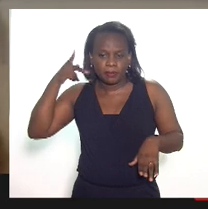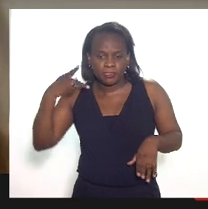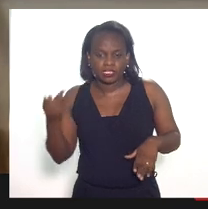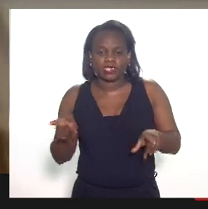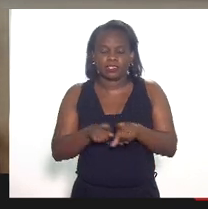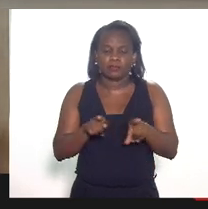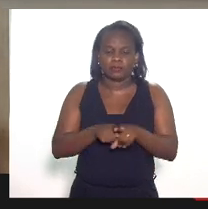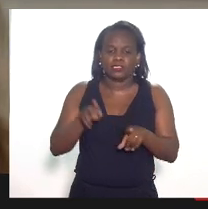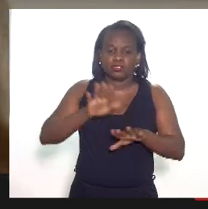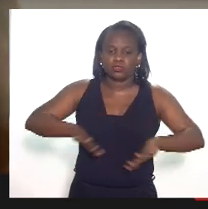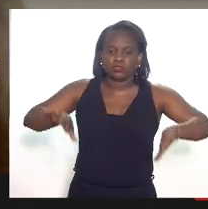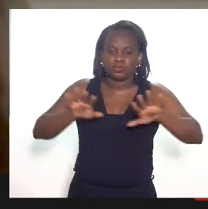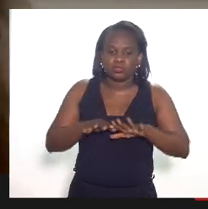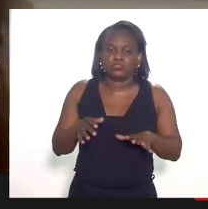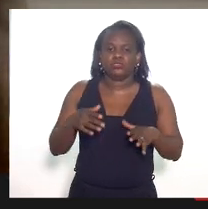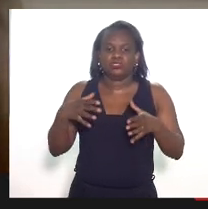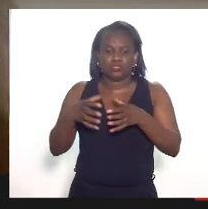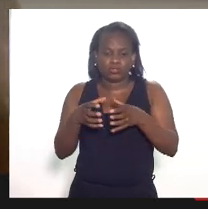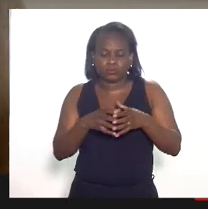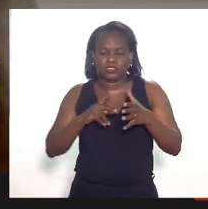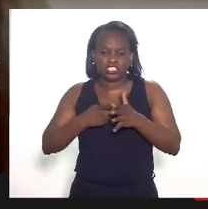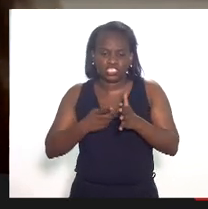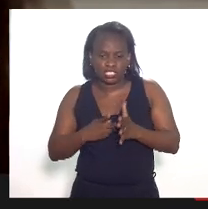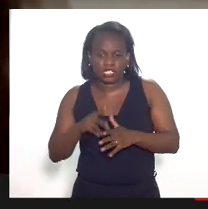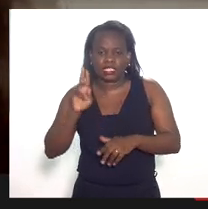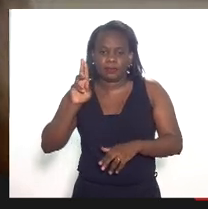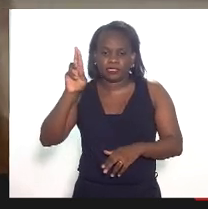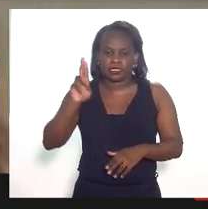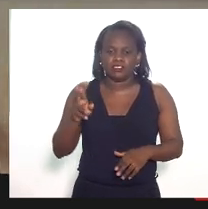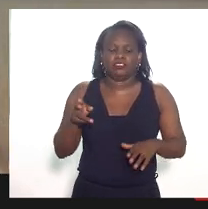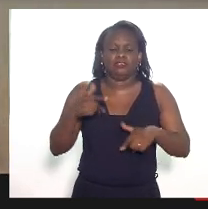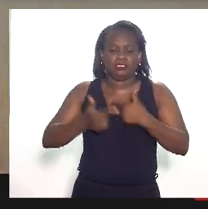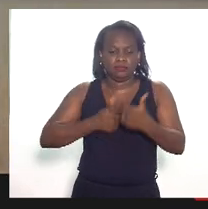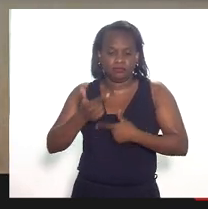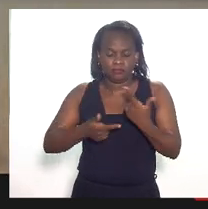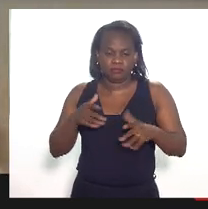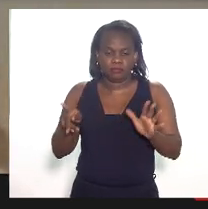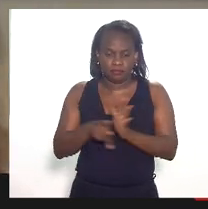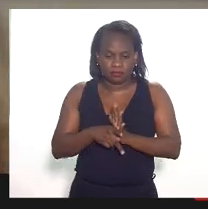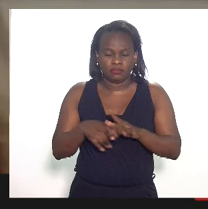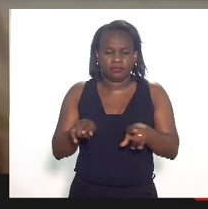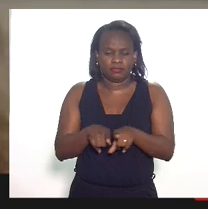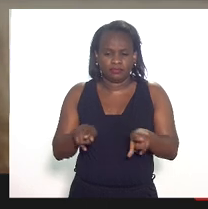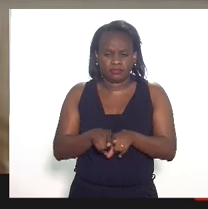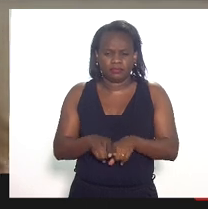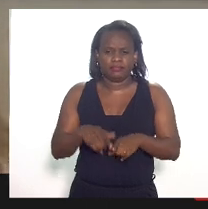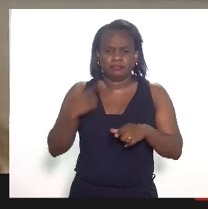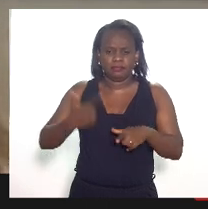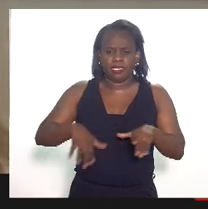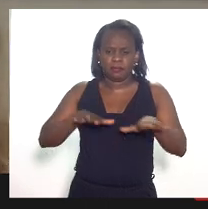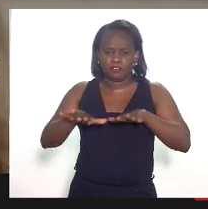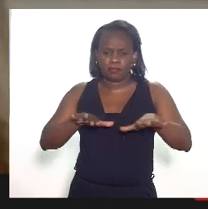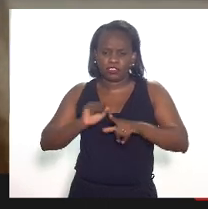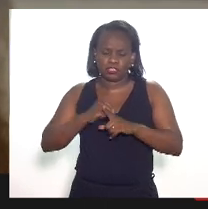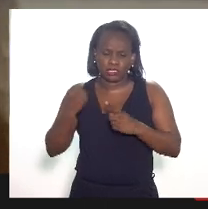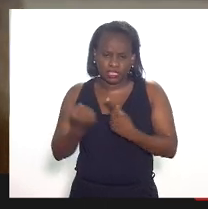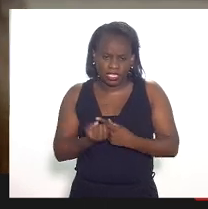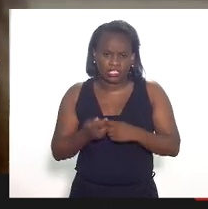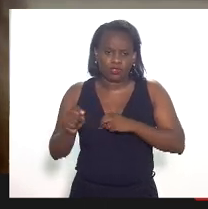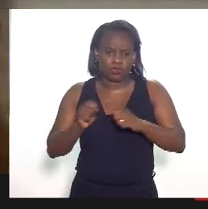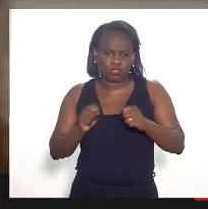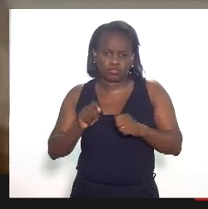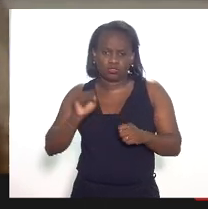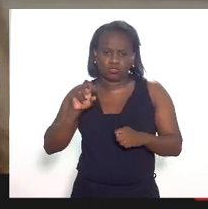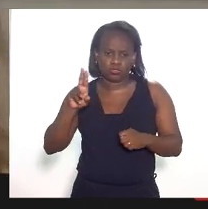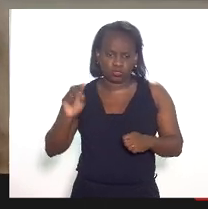saudando a todos, as entidades sindicais, representantes dos trabalhadores e demais movimentos sociais de controle do